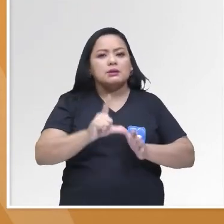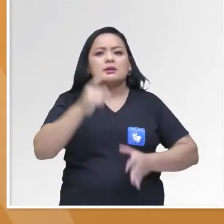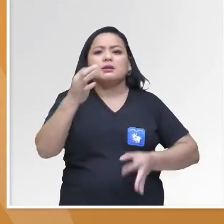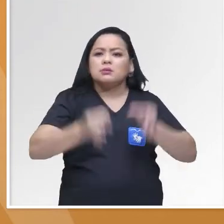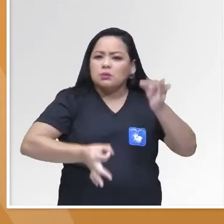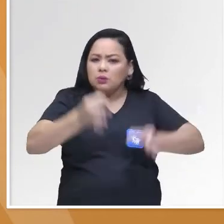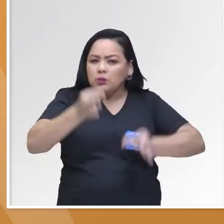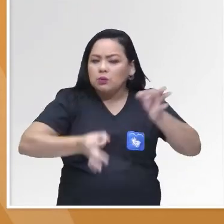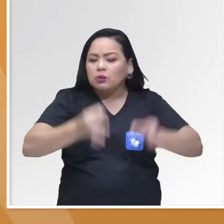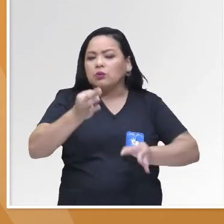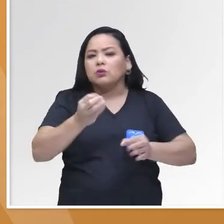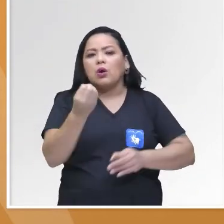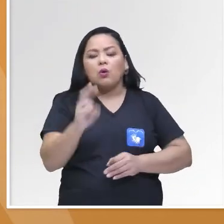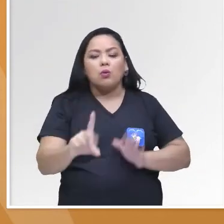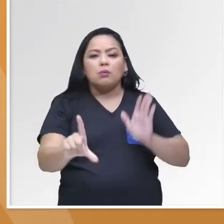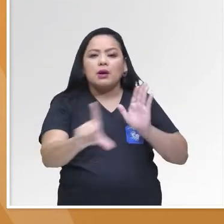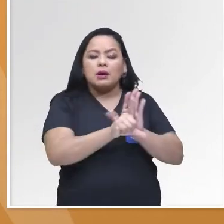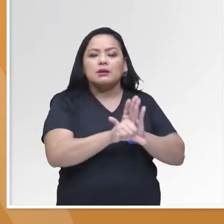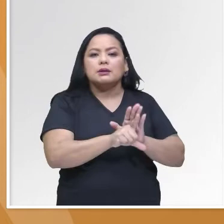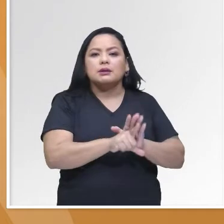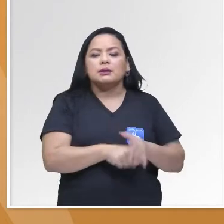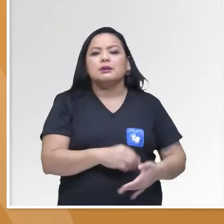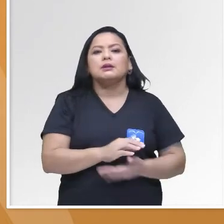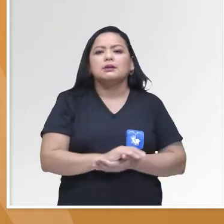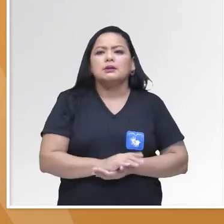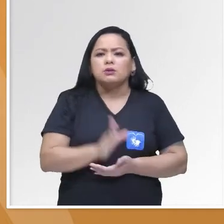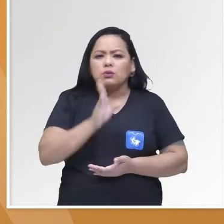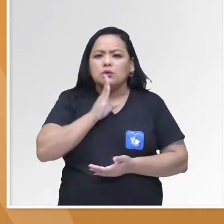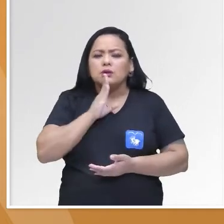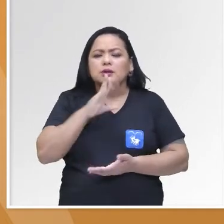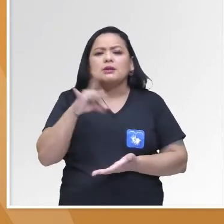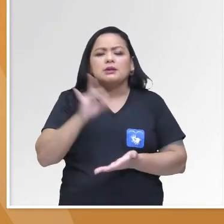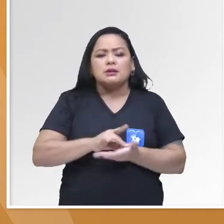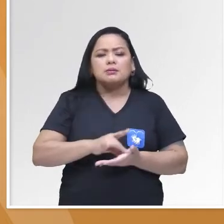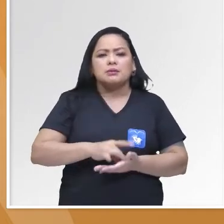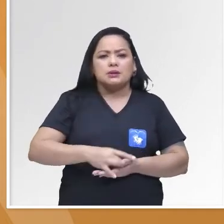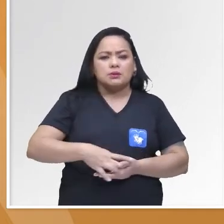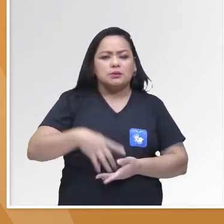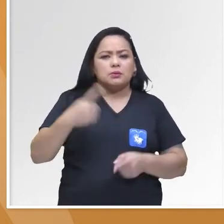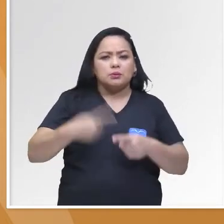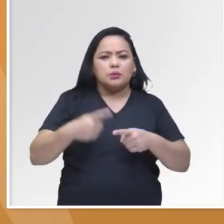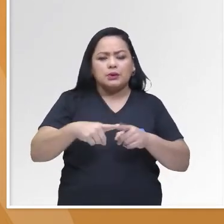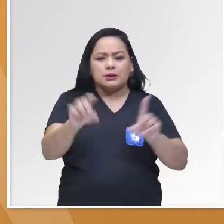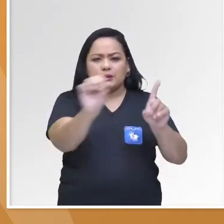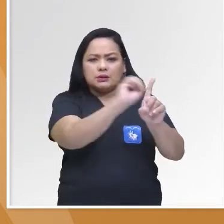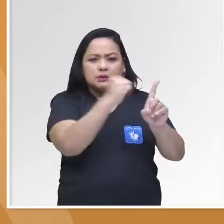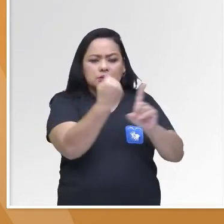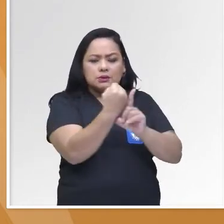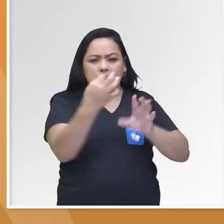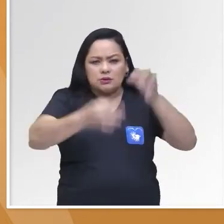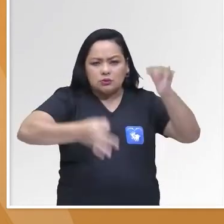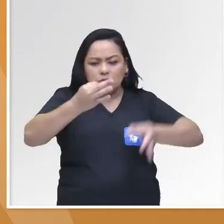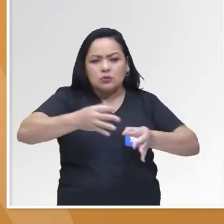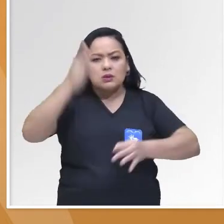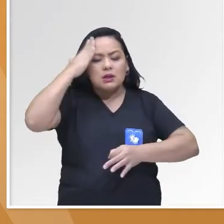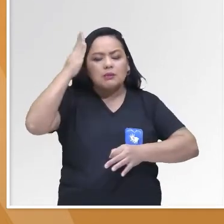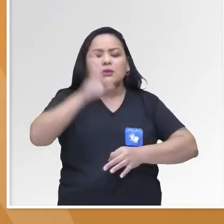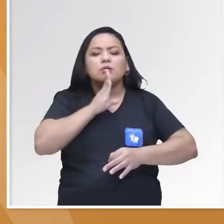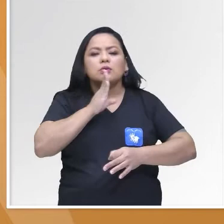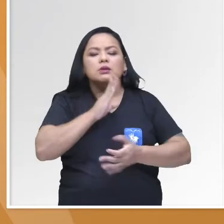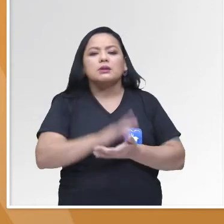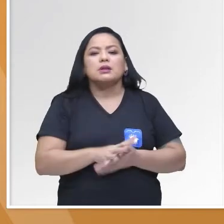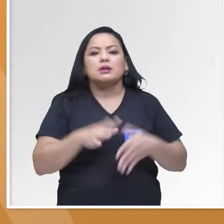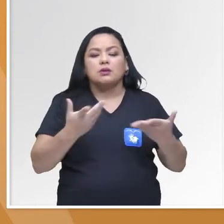tenha uma lei que seja considerada justa para aquela sociedade. Então, vejam que